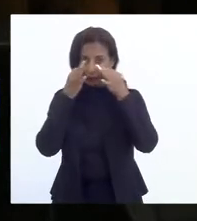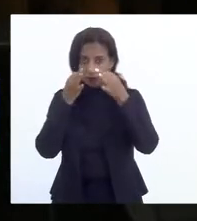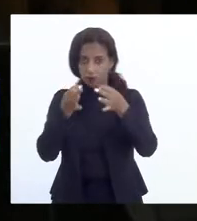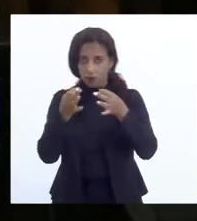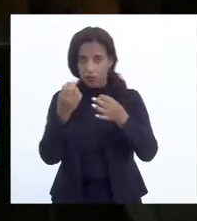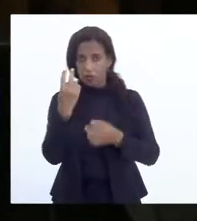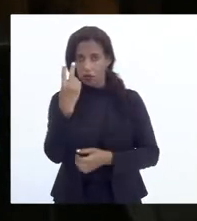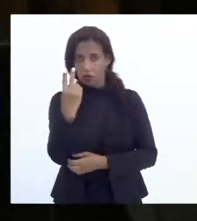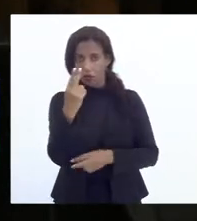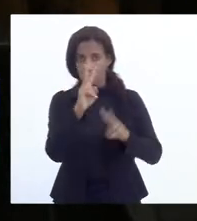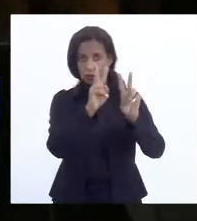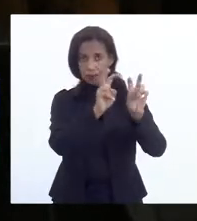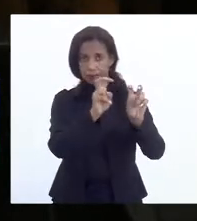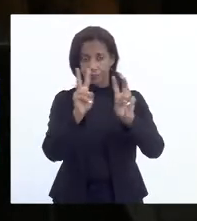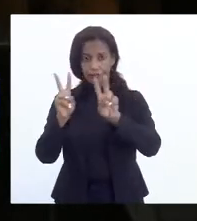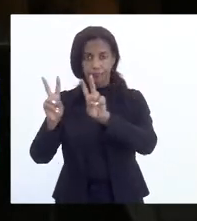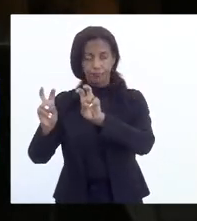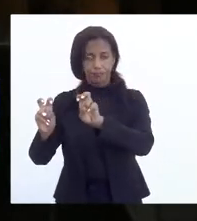para 2 temas